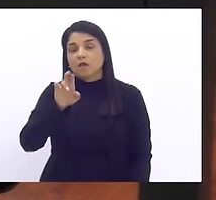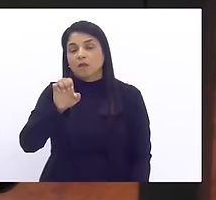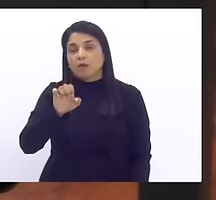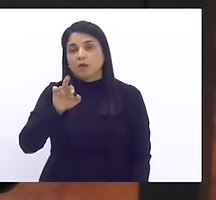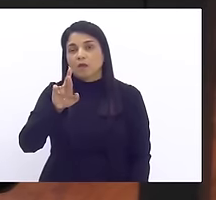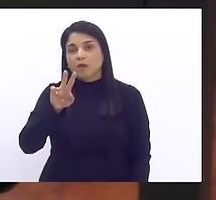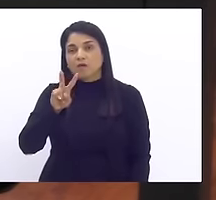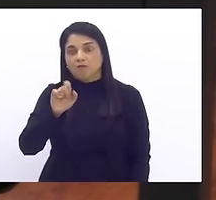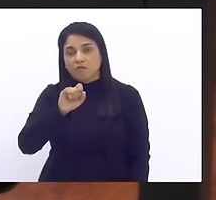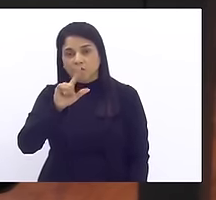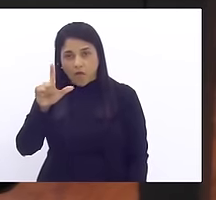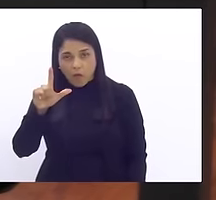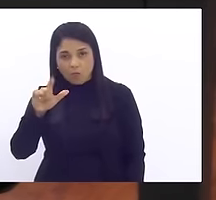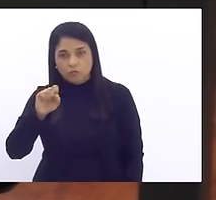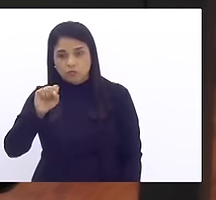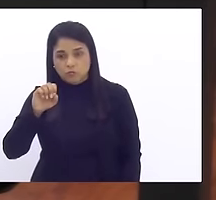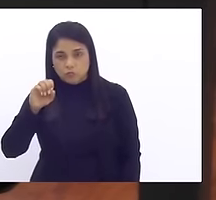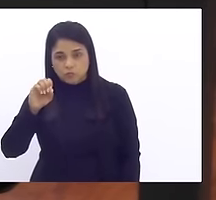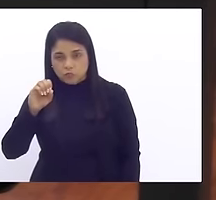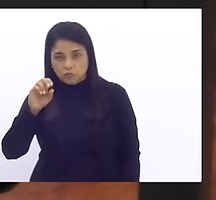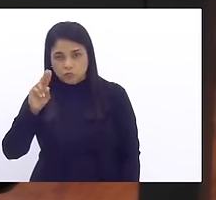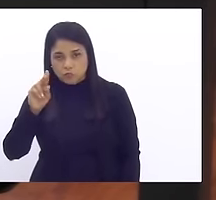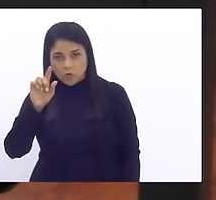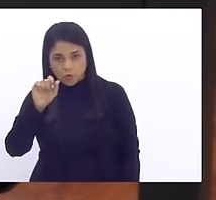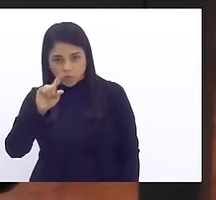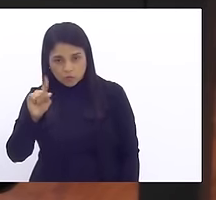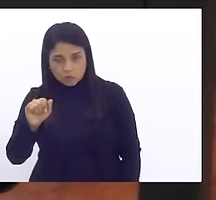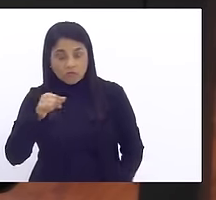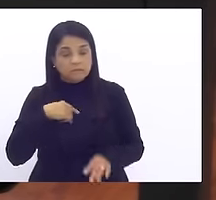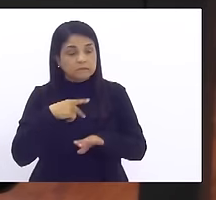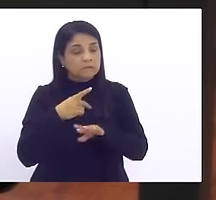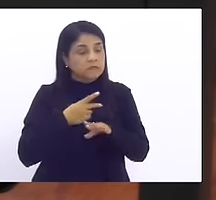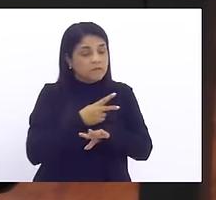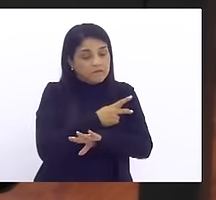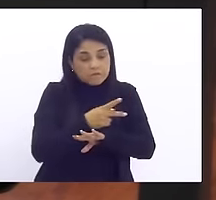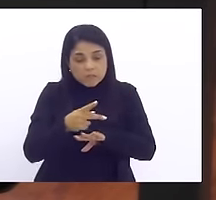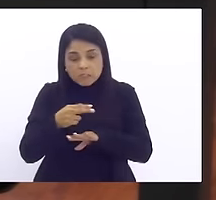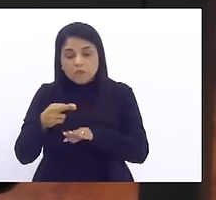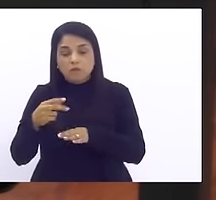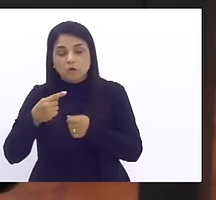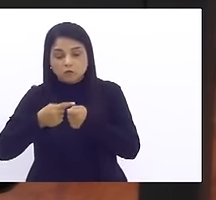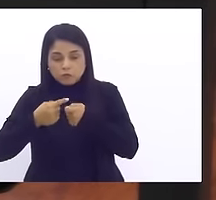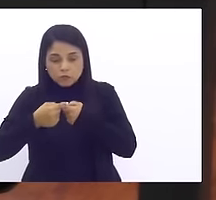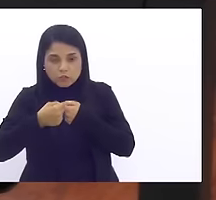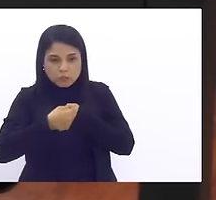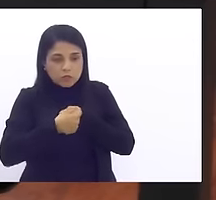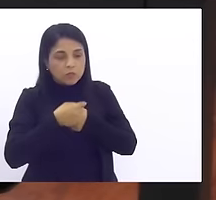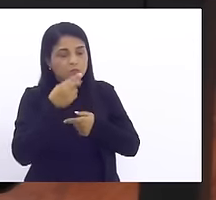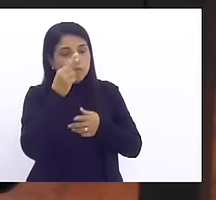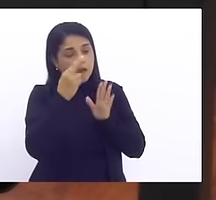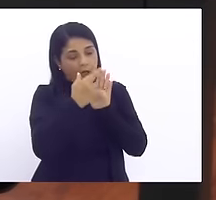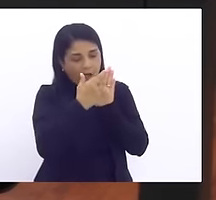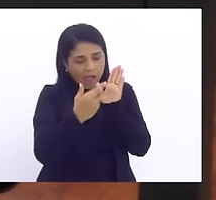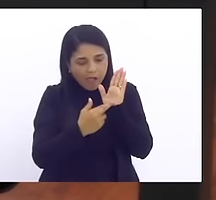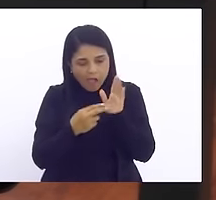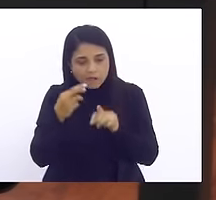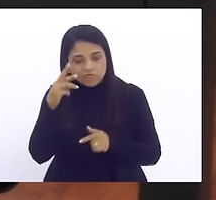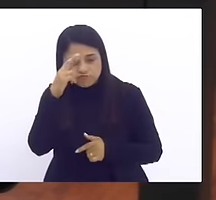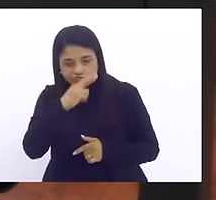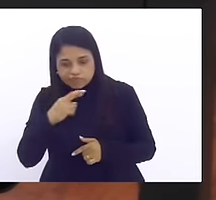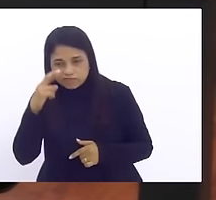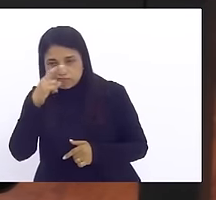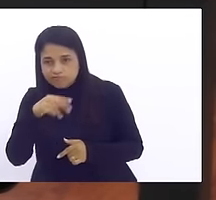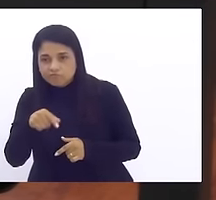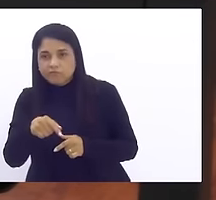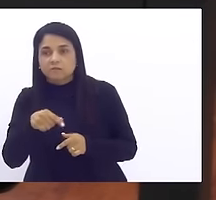a gente visita os municípios para entender a necessidade de cada um deles é bom frisar que tem muitos municípios no interior do Estado que não detém o